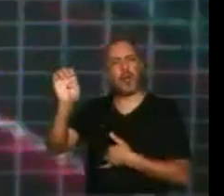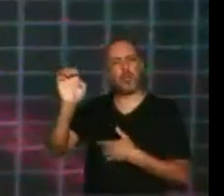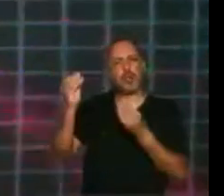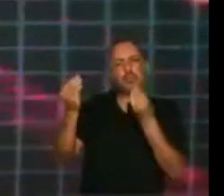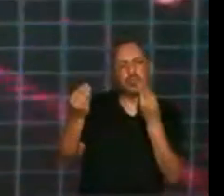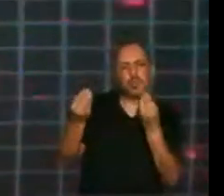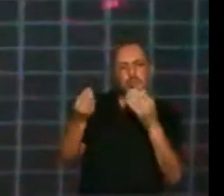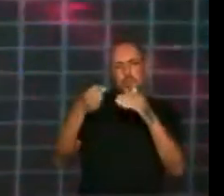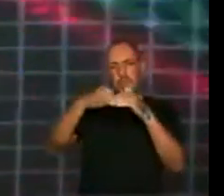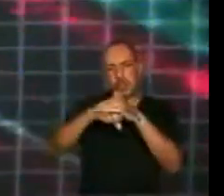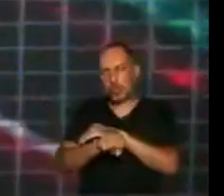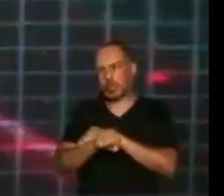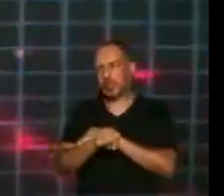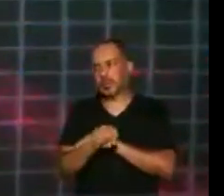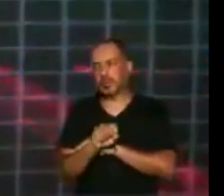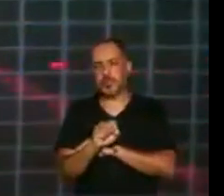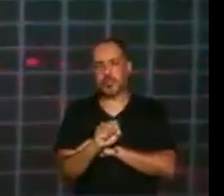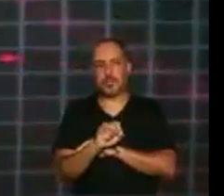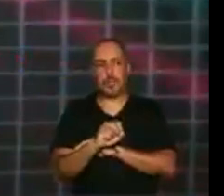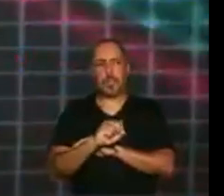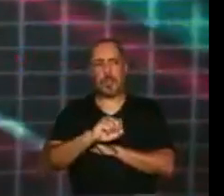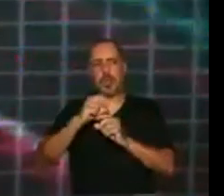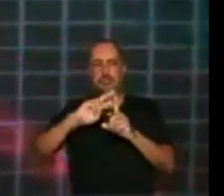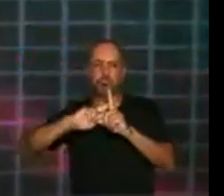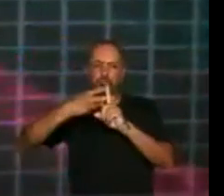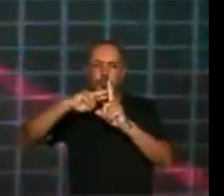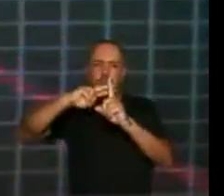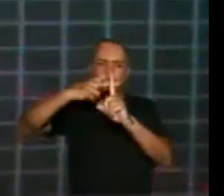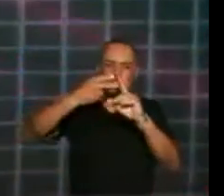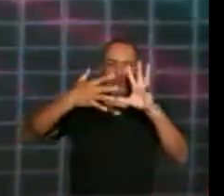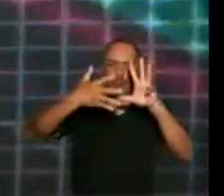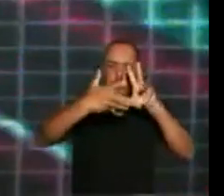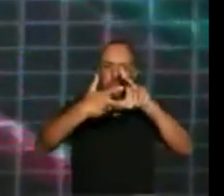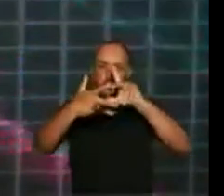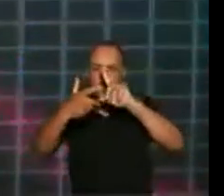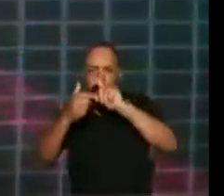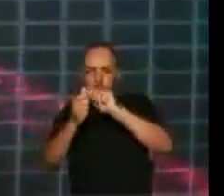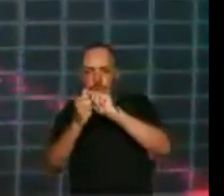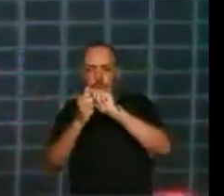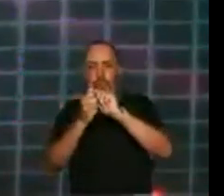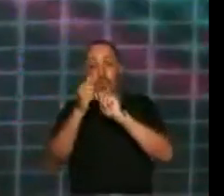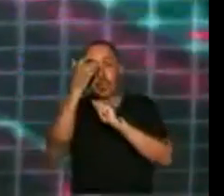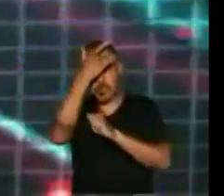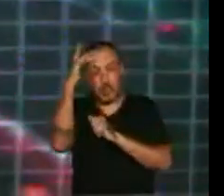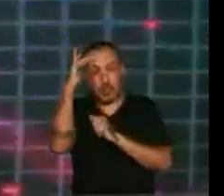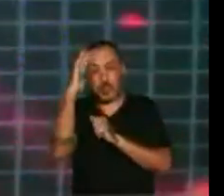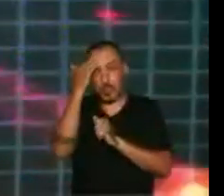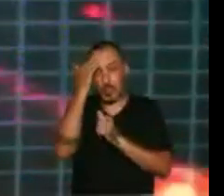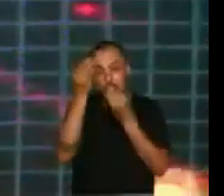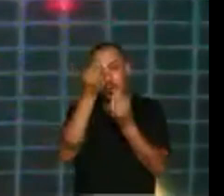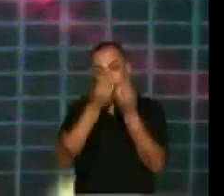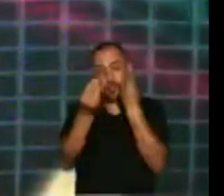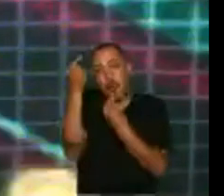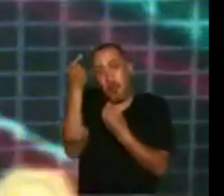mercados. O centro da inovação no mundo é o Vale do Silício. E faz tempo que as pessoas tentam entender a forma de